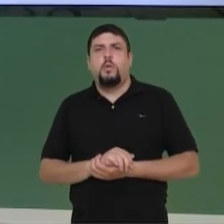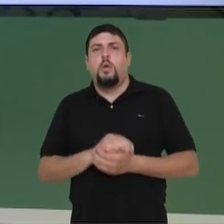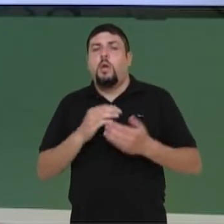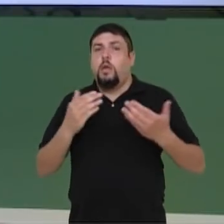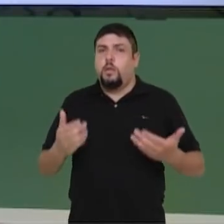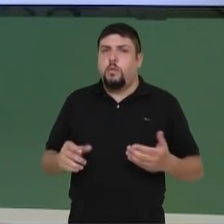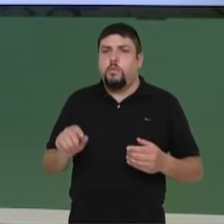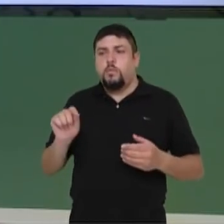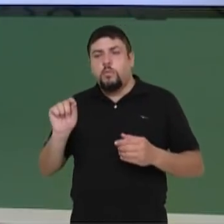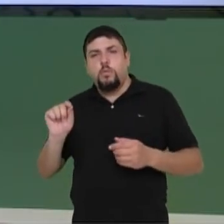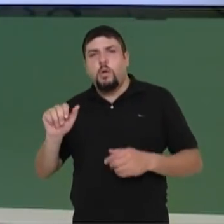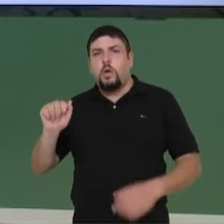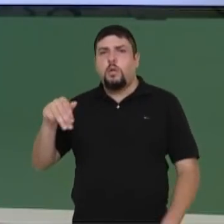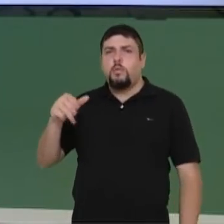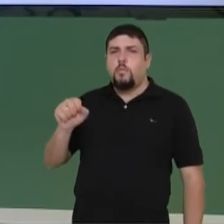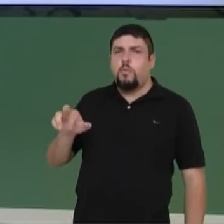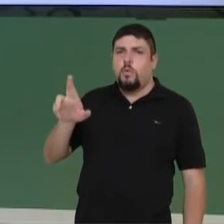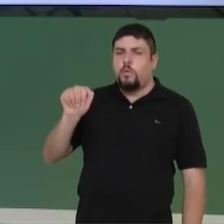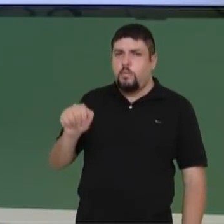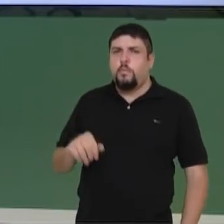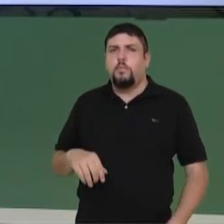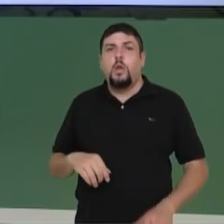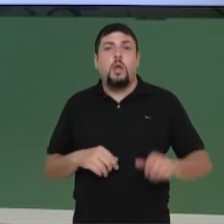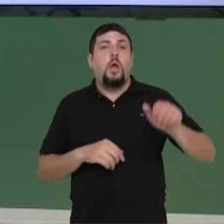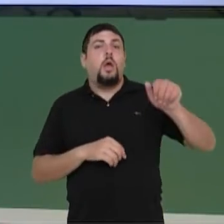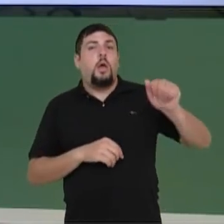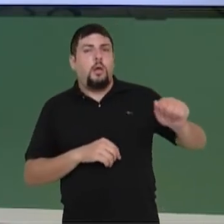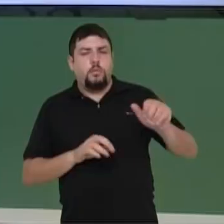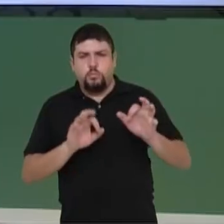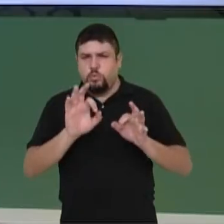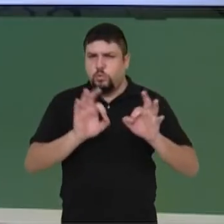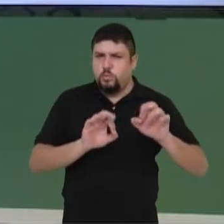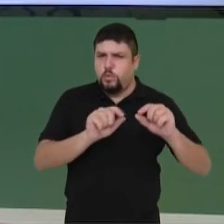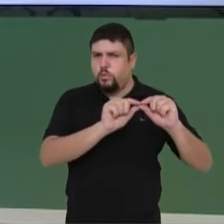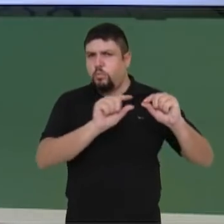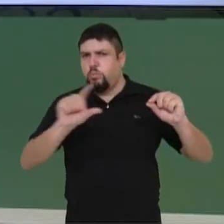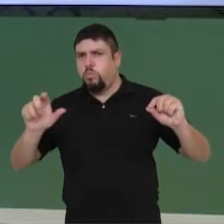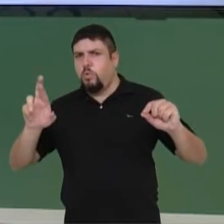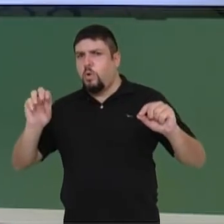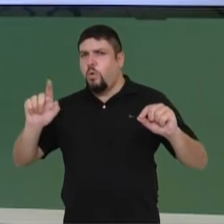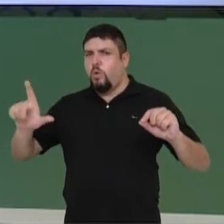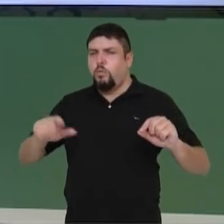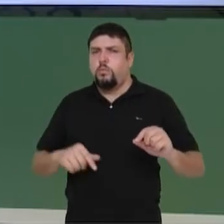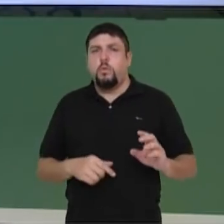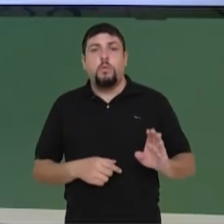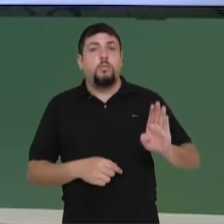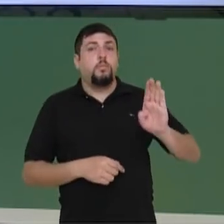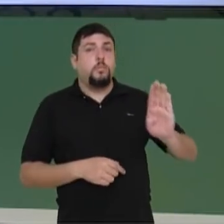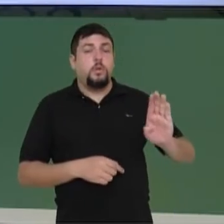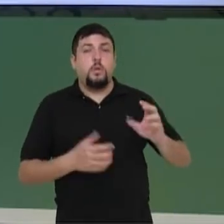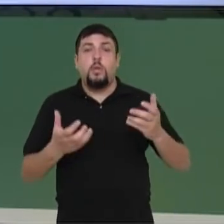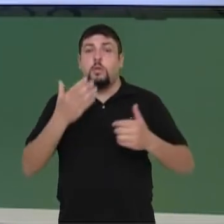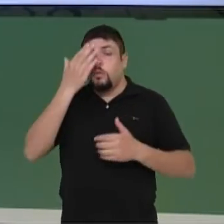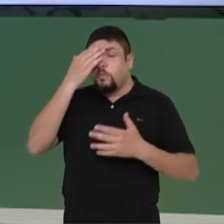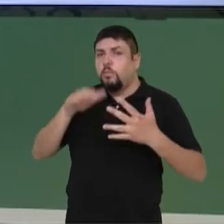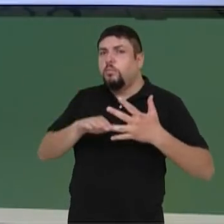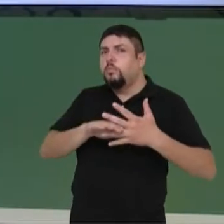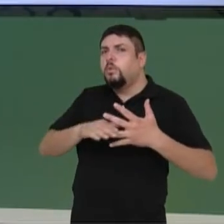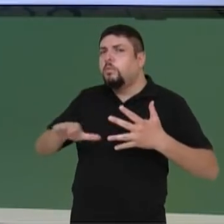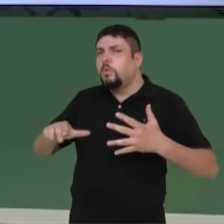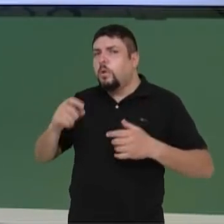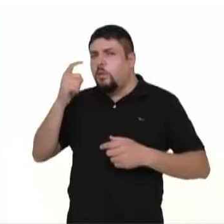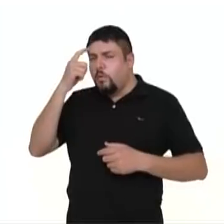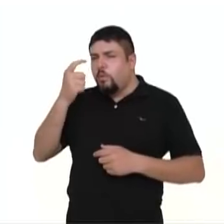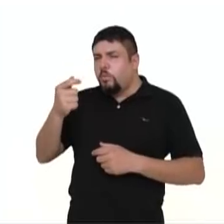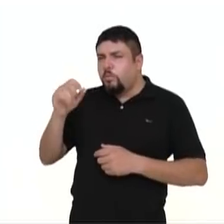amostra dessa turma. Letra A, organize o rol dessa amostra. Letra B, determine a média dessa amostra. Pense